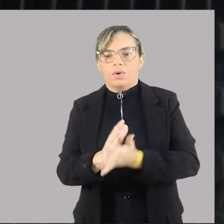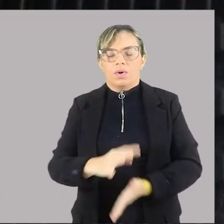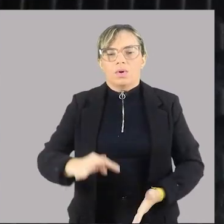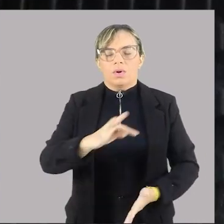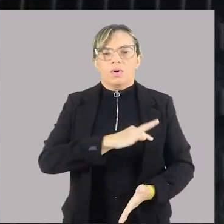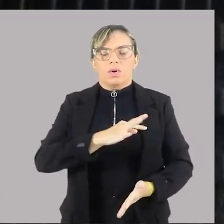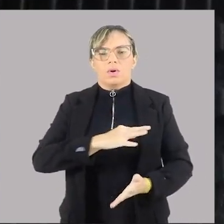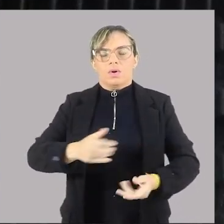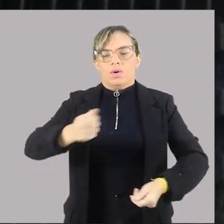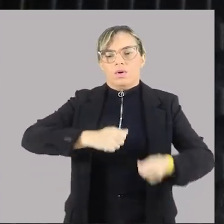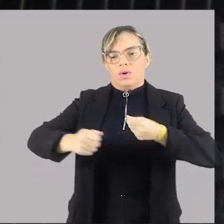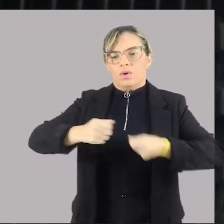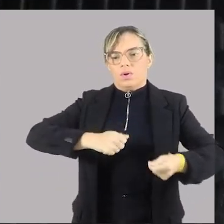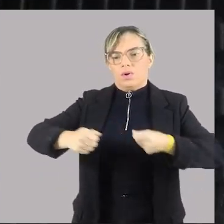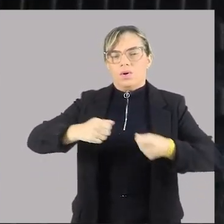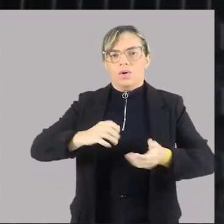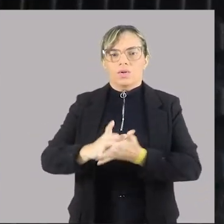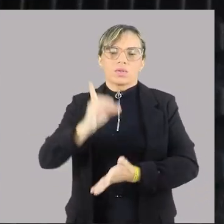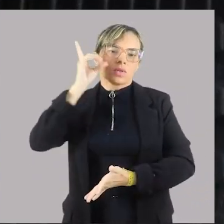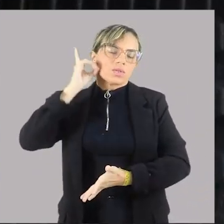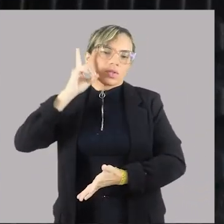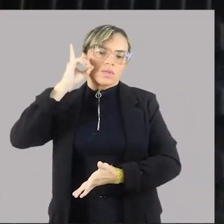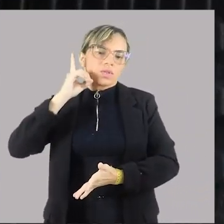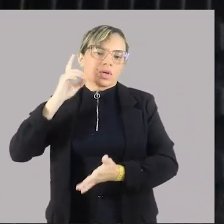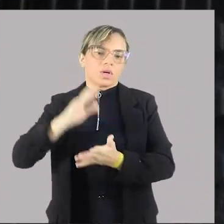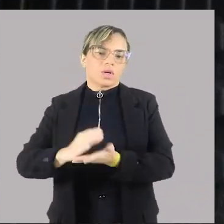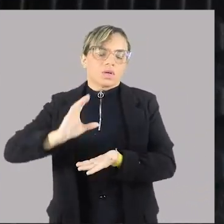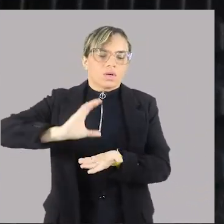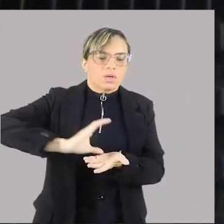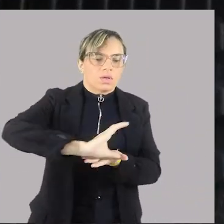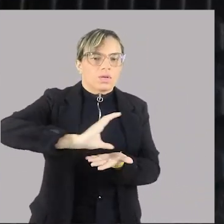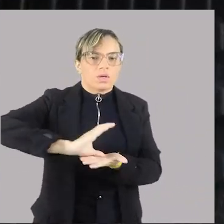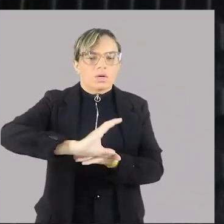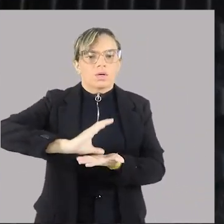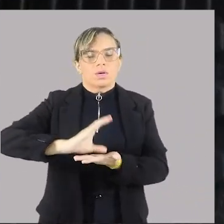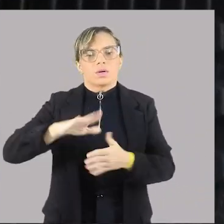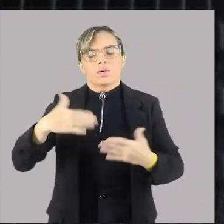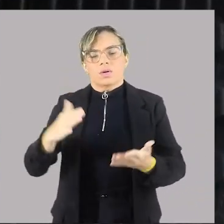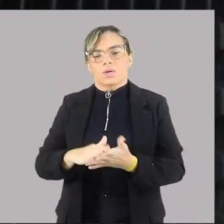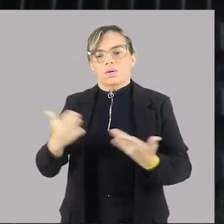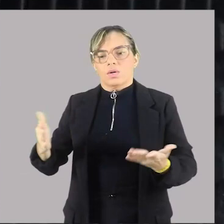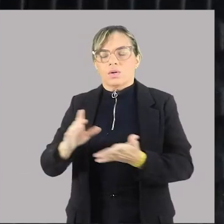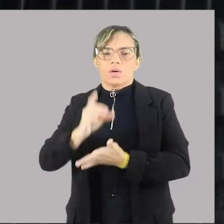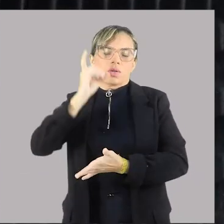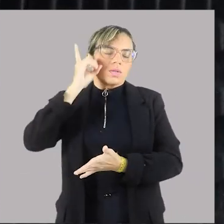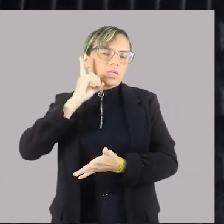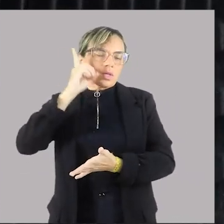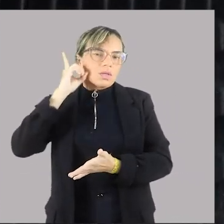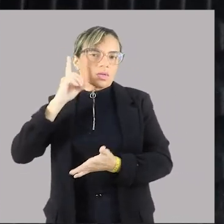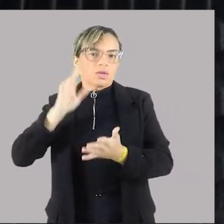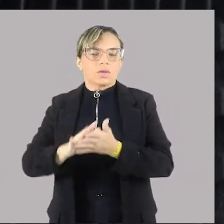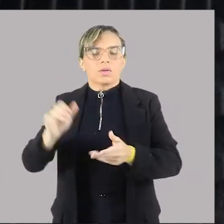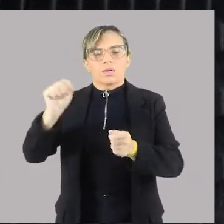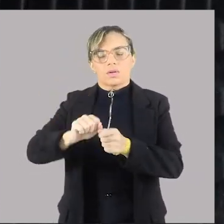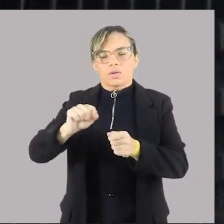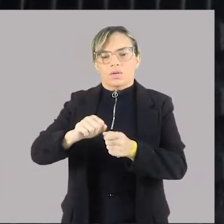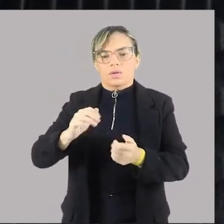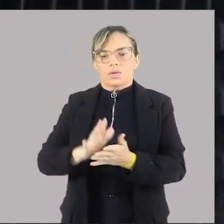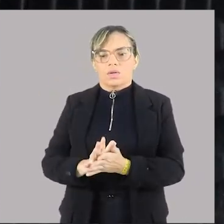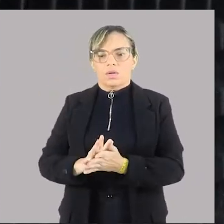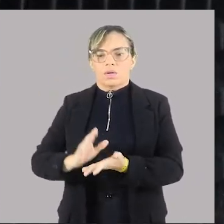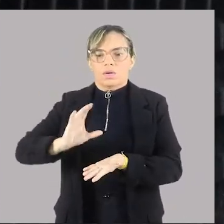financeiro do capital norte-americano. Inclusive, uma das exigências dos Estados Unidos para apoiar